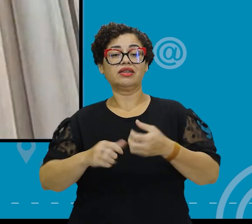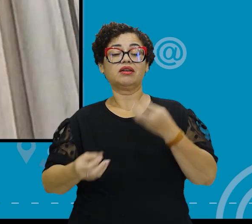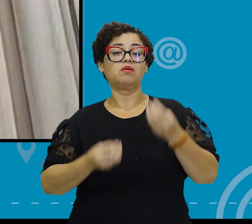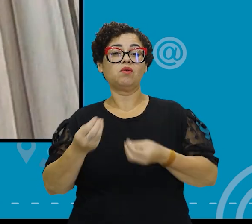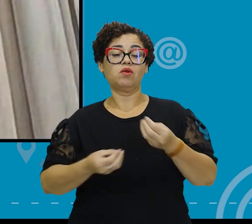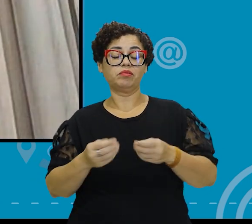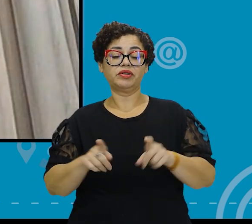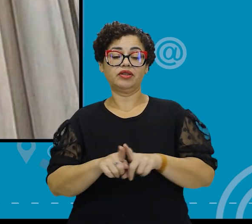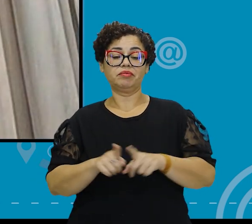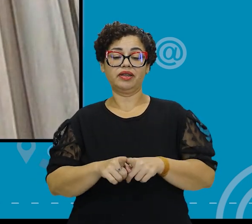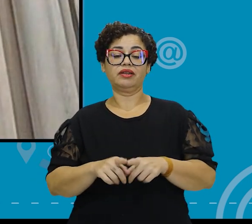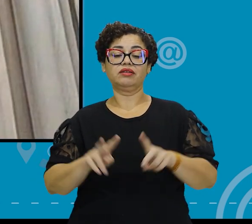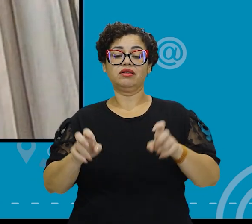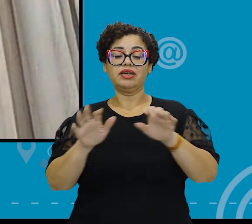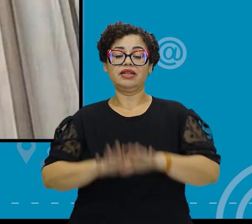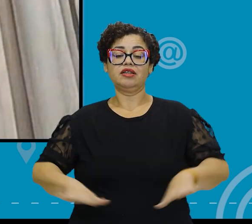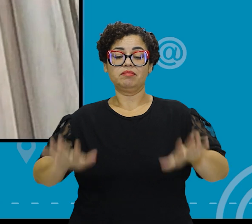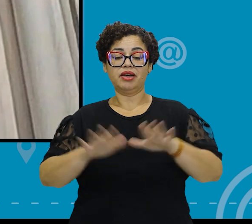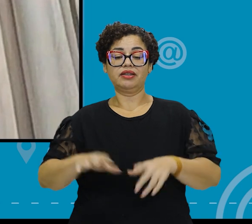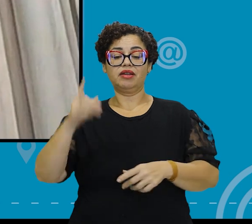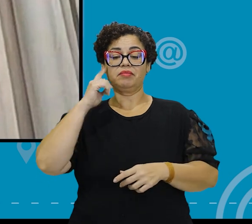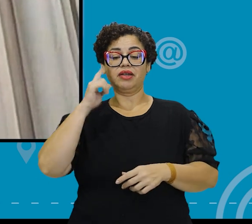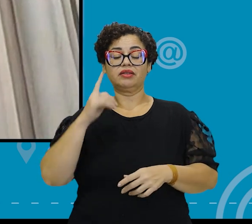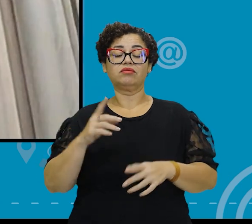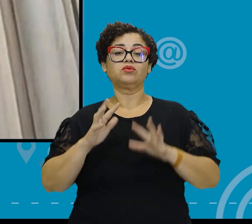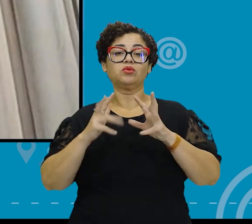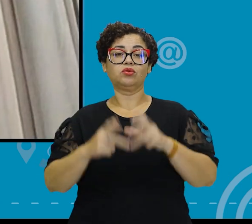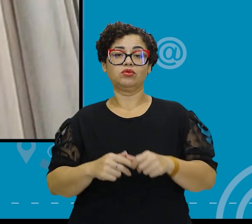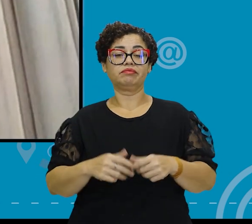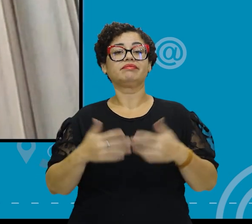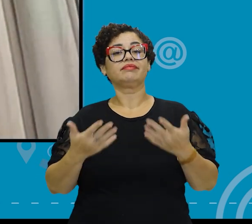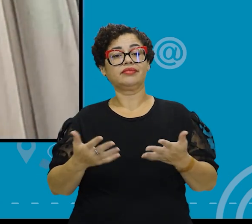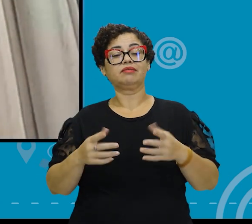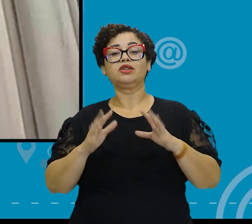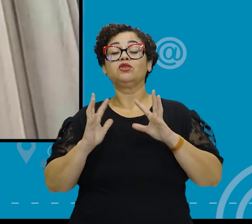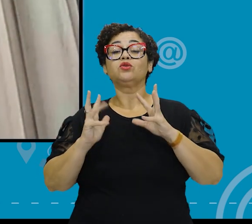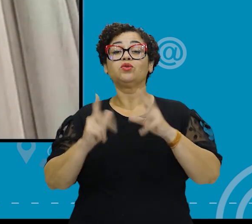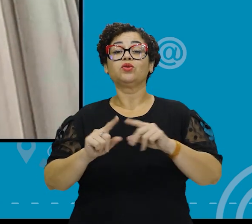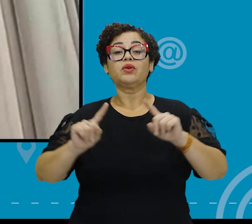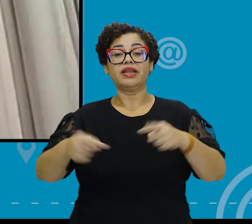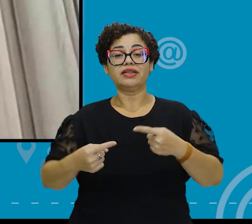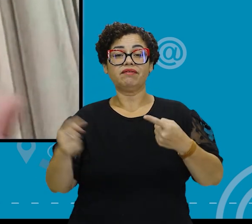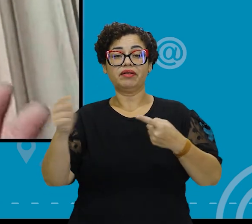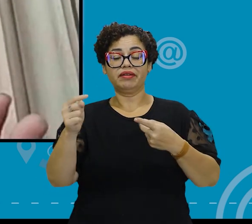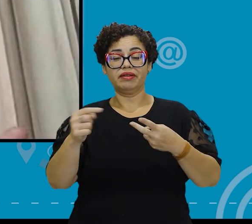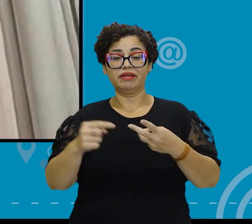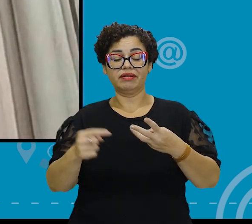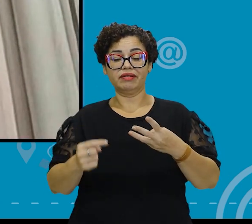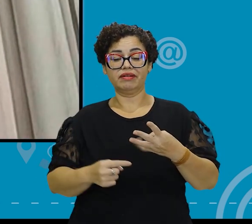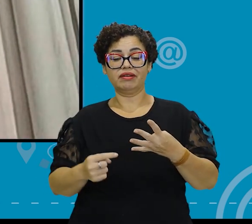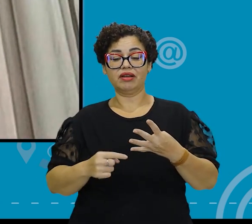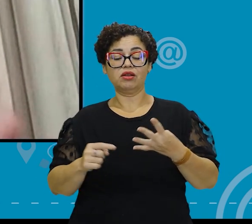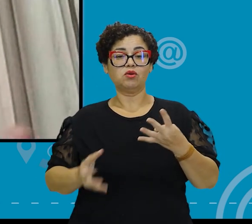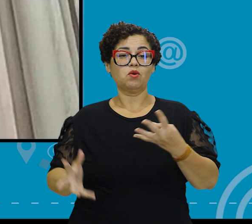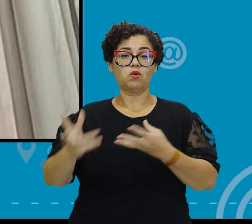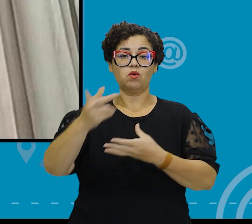tem a questão dos espaços e equipamentos. Agora, tudo isso todos esses desafios, isso que é o legal,